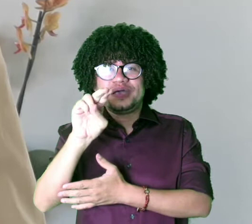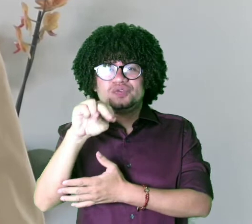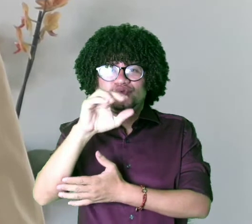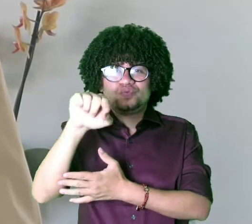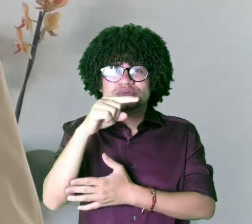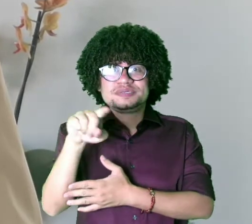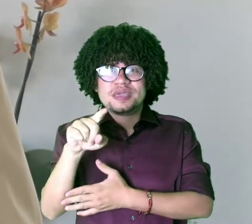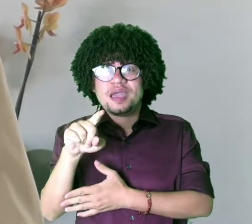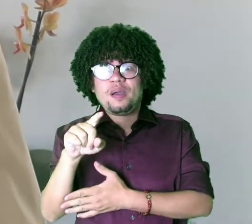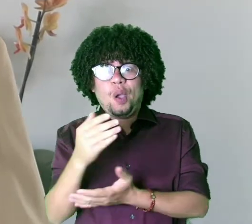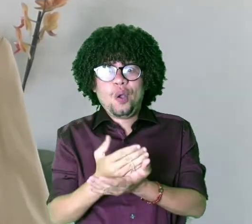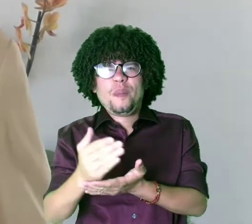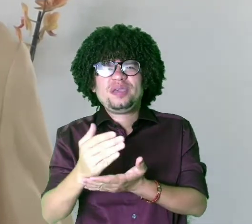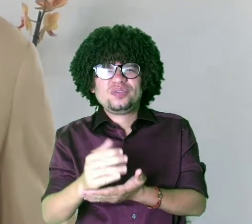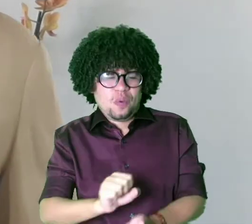o seminário